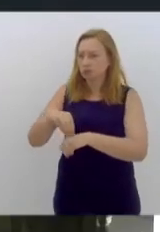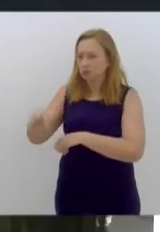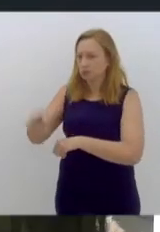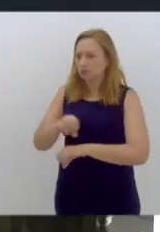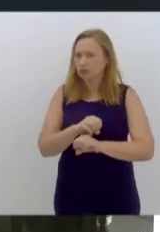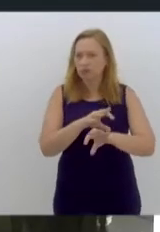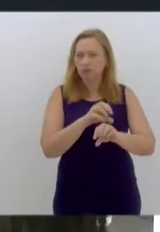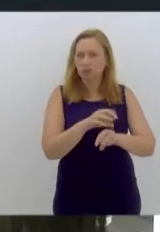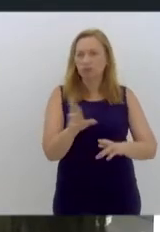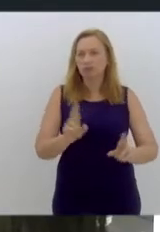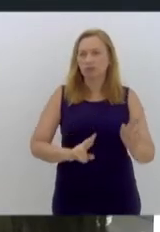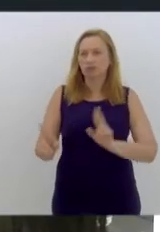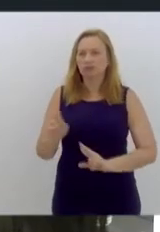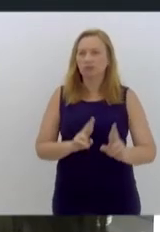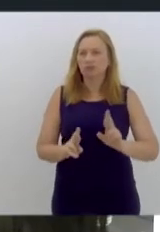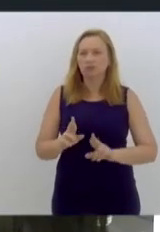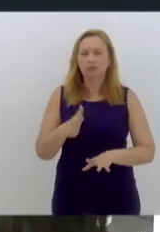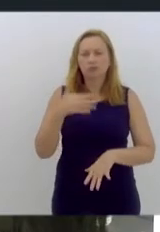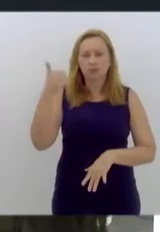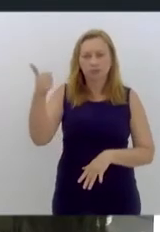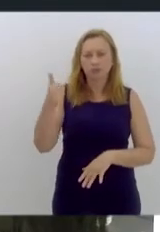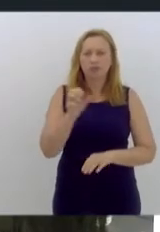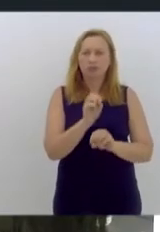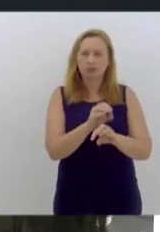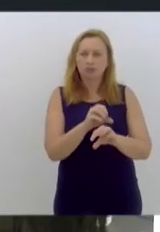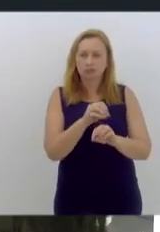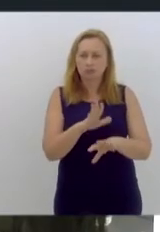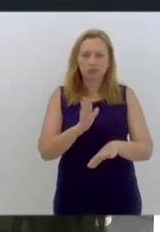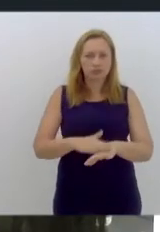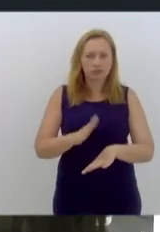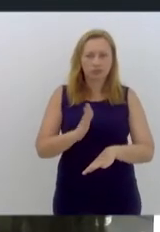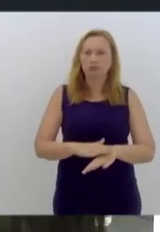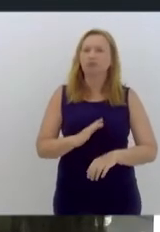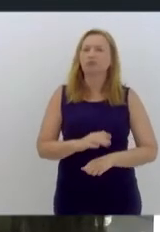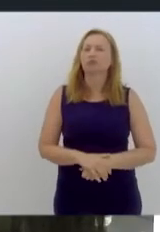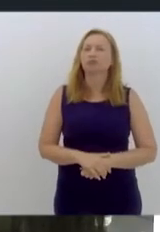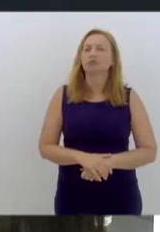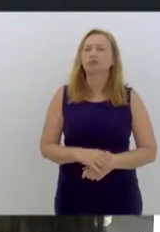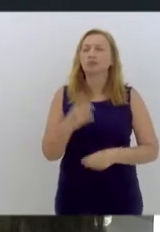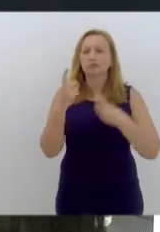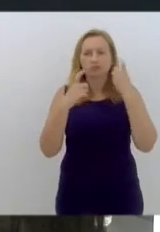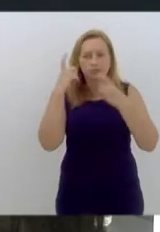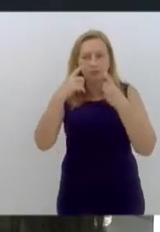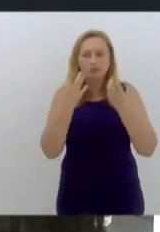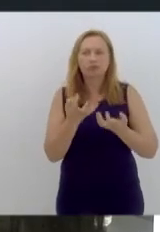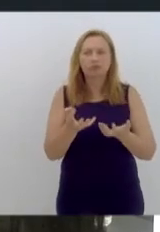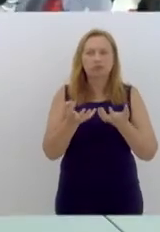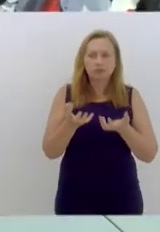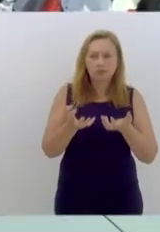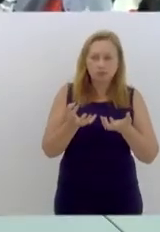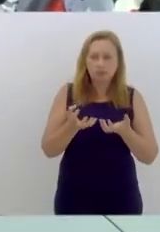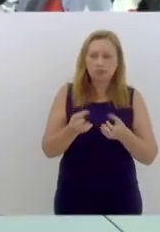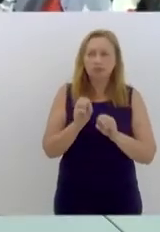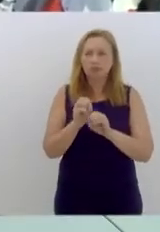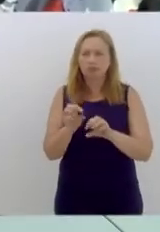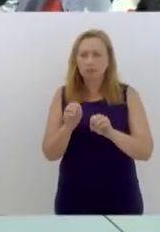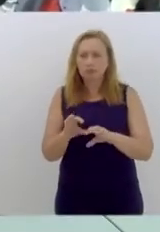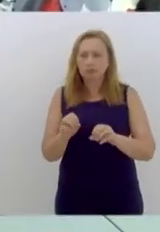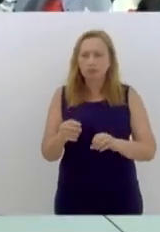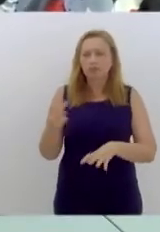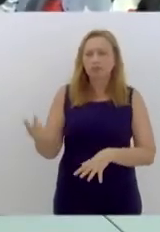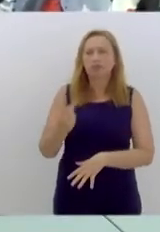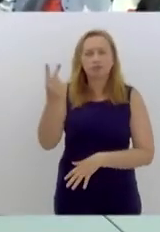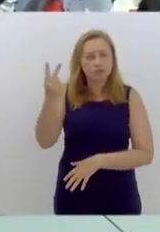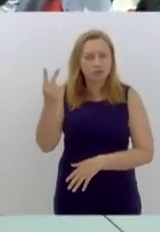uma correlação e buscar melhorar a educação ainda mais. E a preocupação que nós queremos é que a educação possa ser